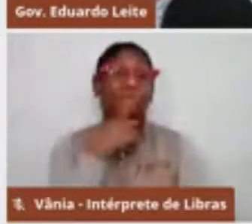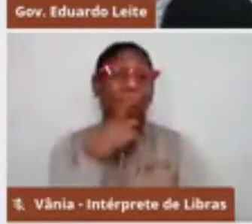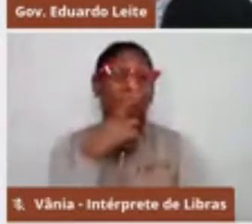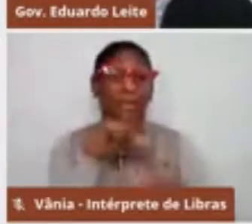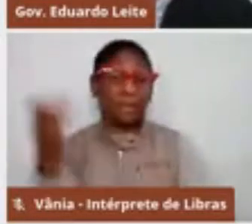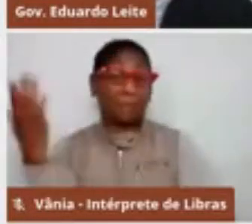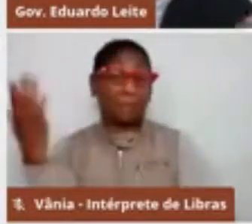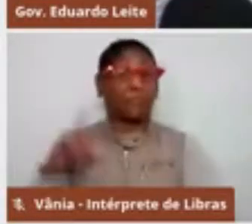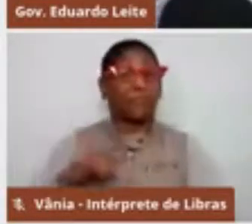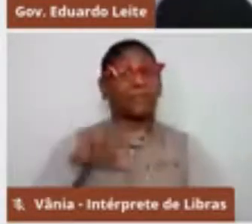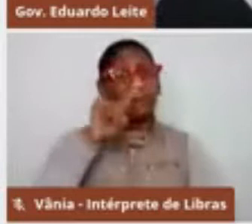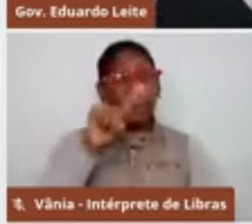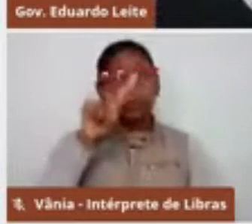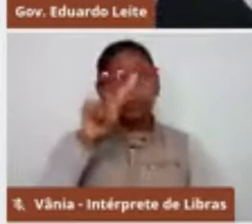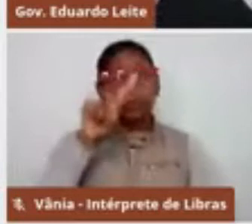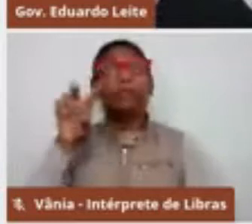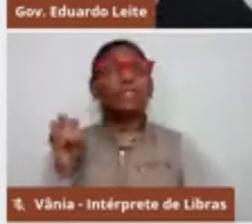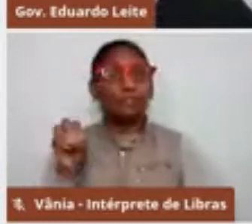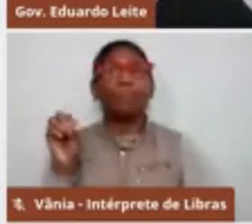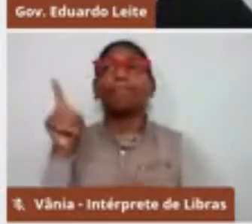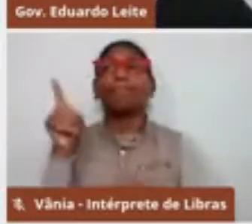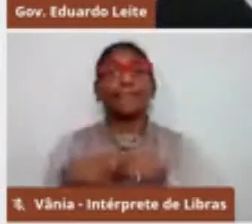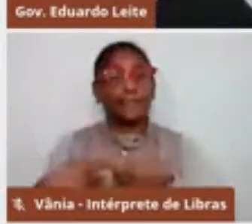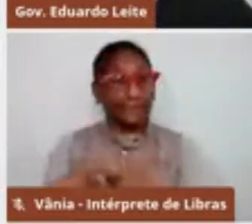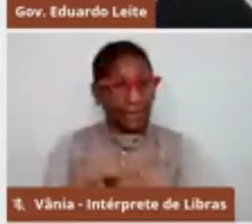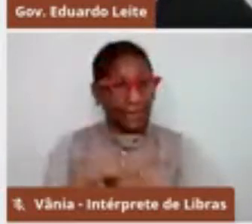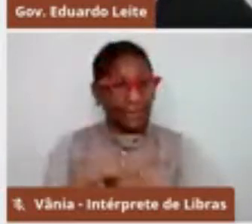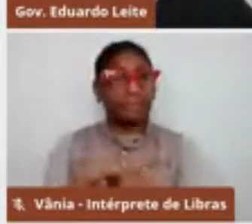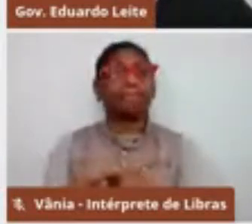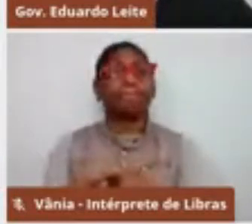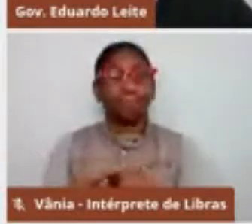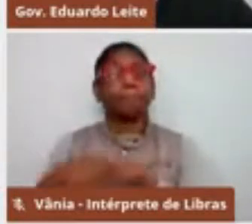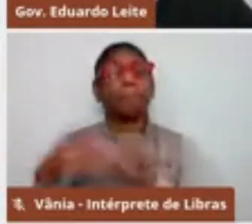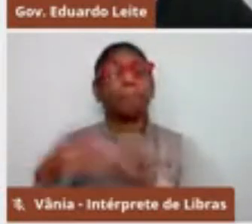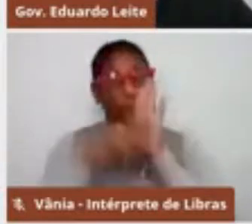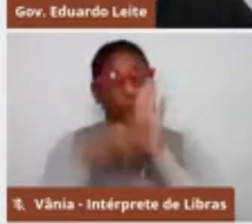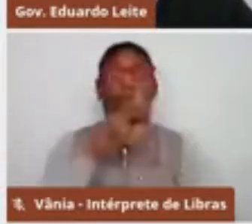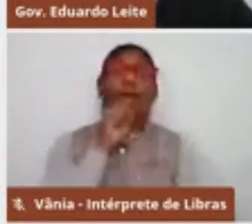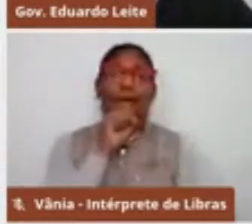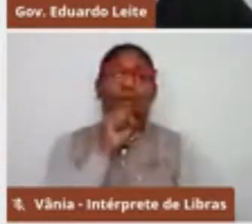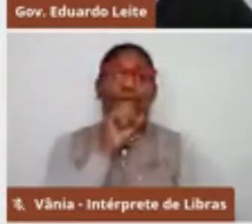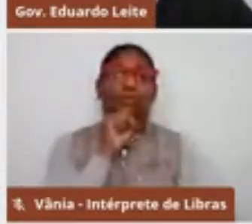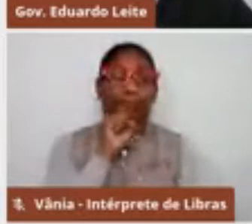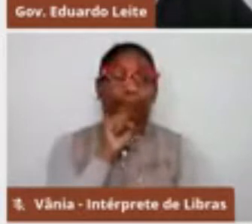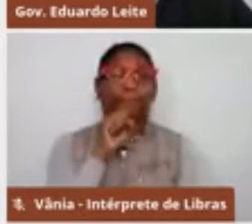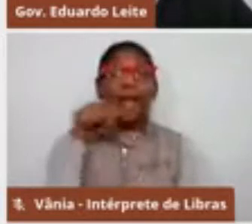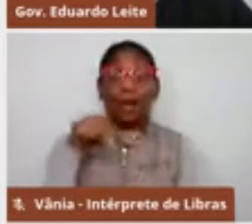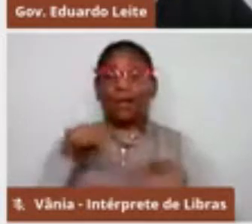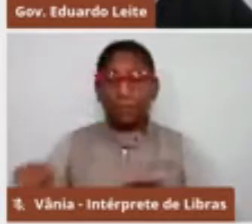passada 120 municípios em condições de adotar o protocolo da bandeira laranja, e nesta semana